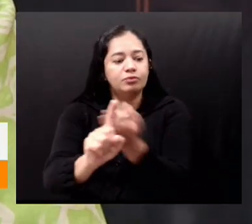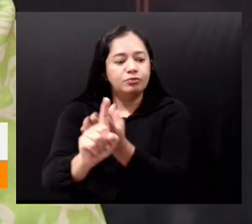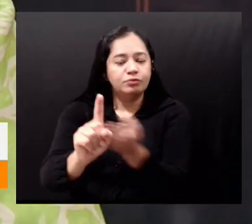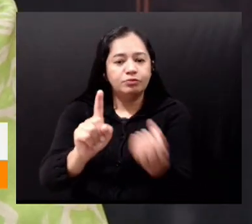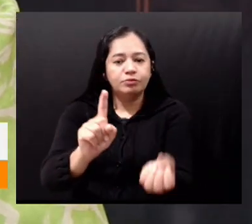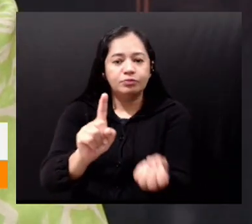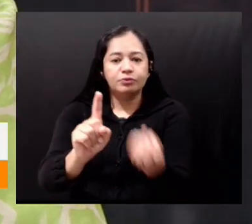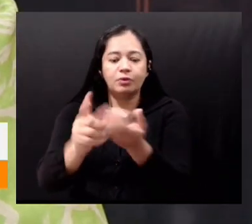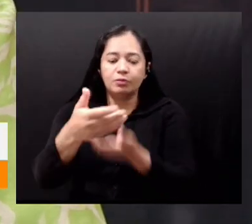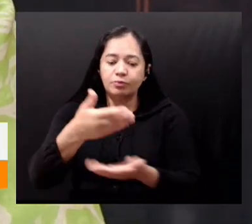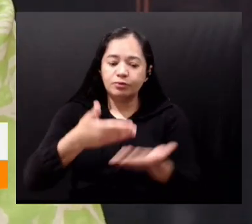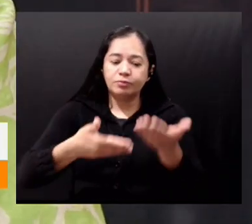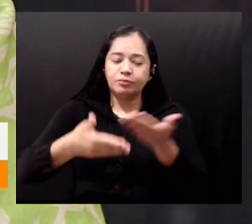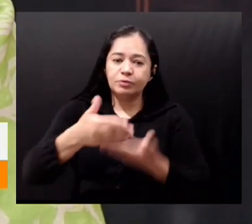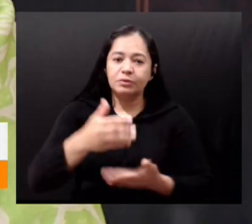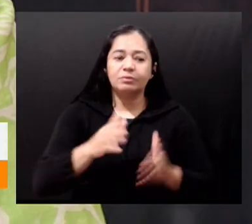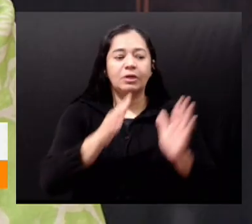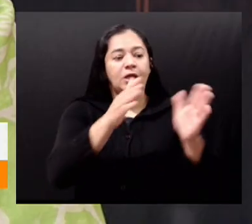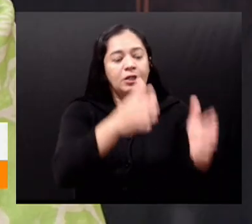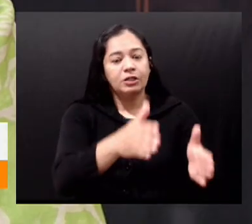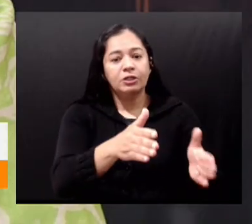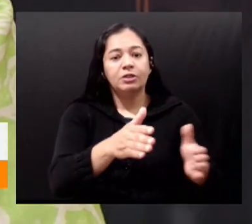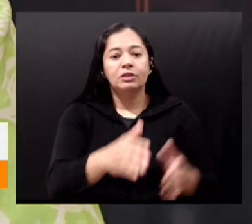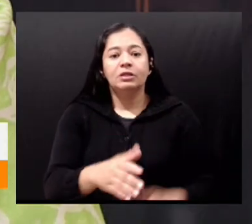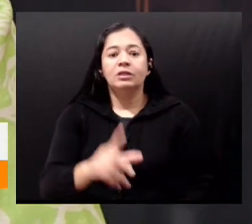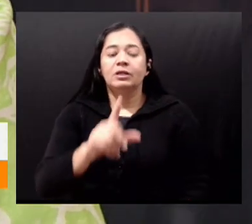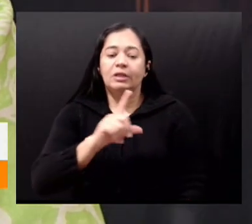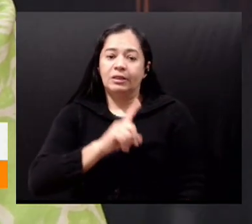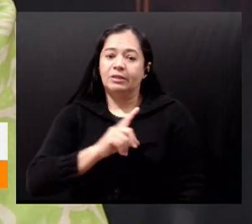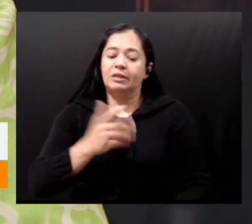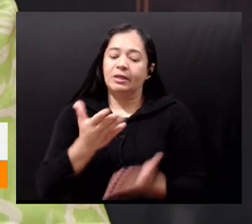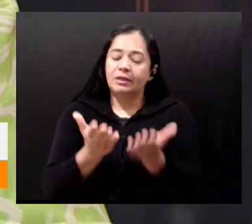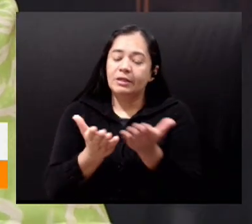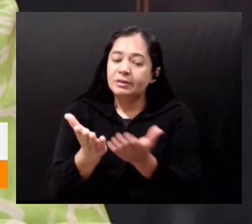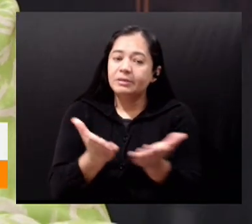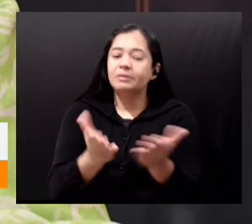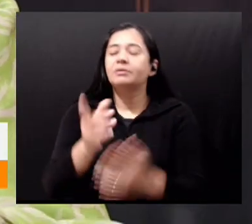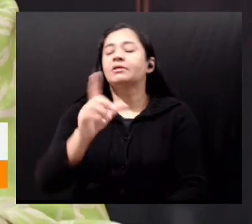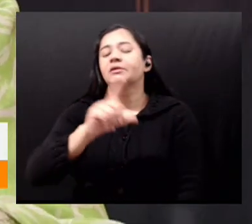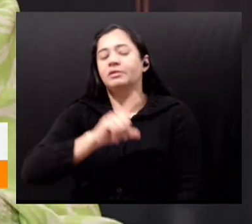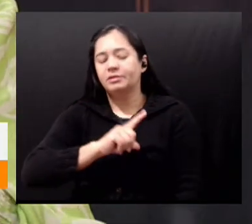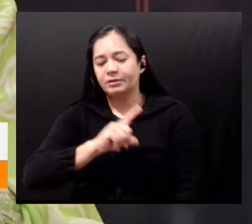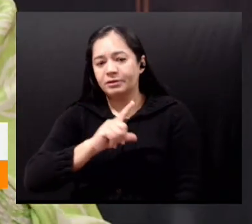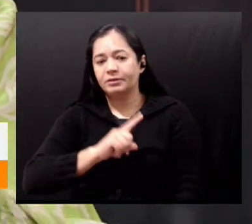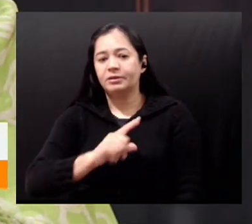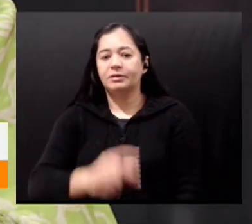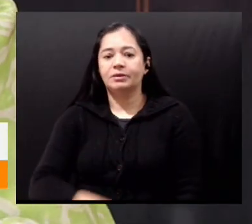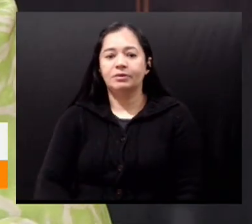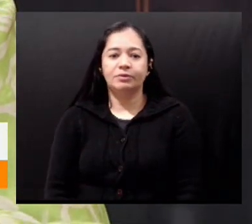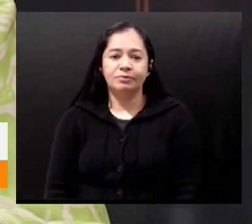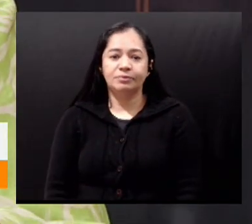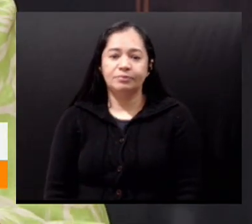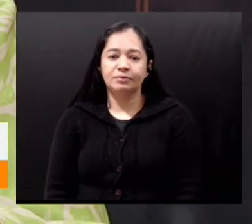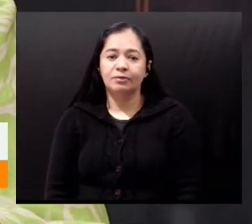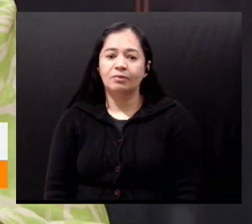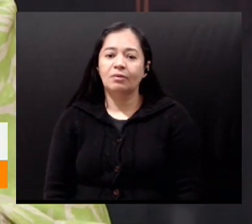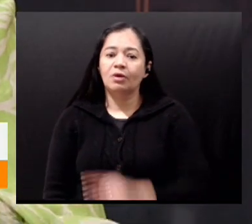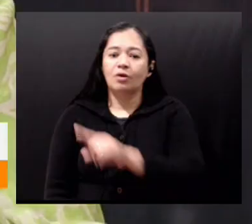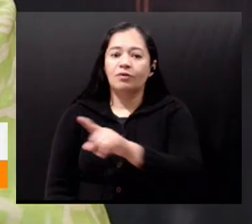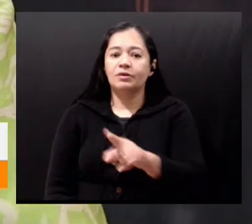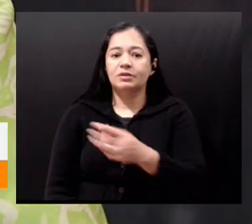numa clínica. Existe tratamento, pessoal, existe, né. Você conviver com pessoas